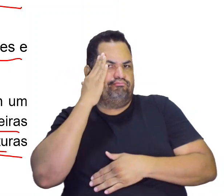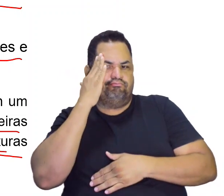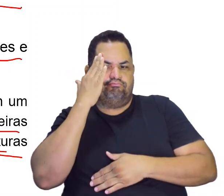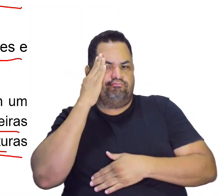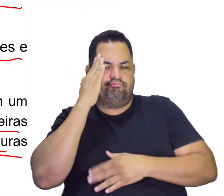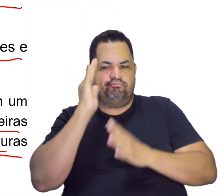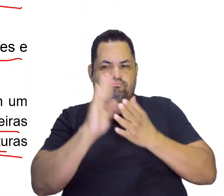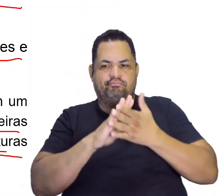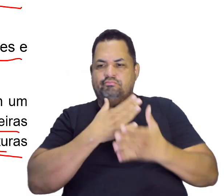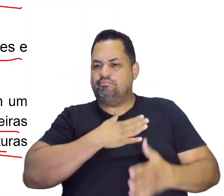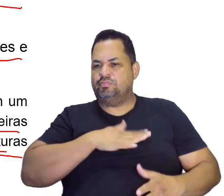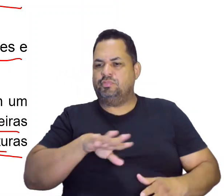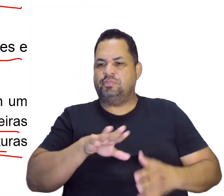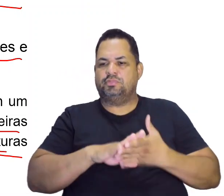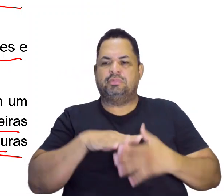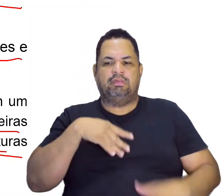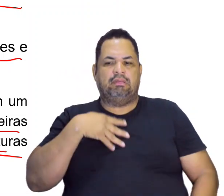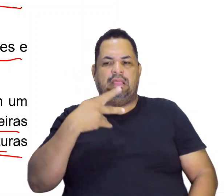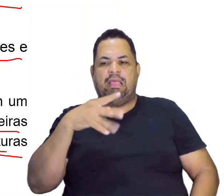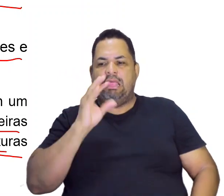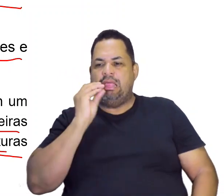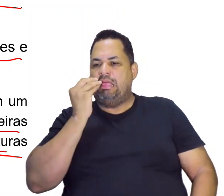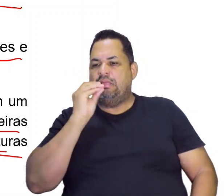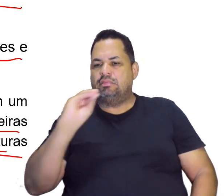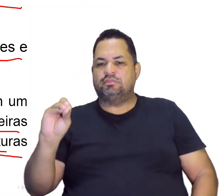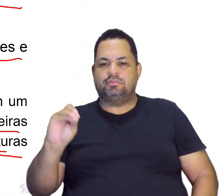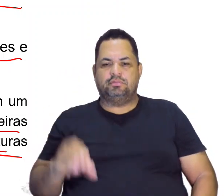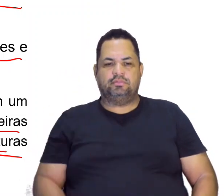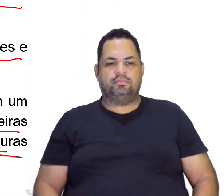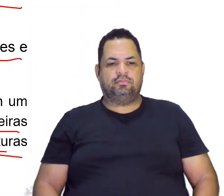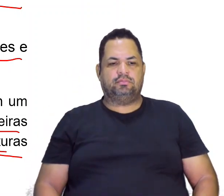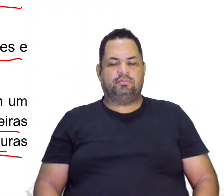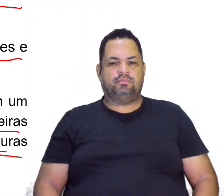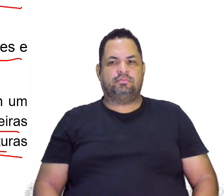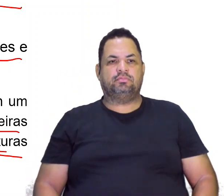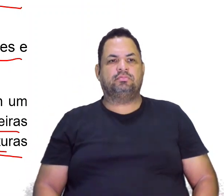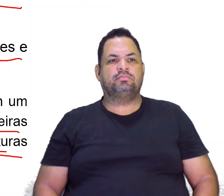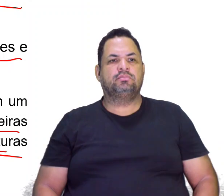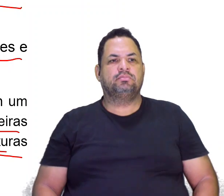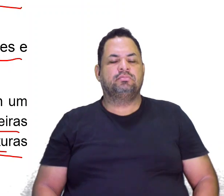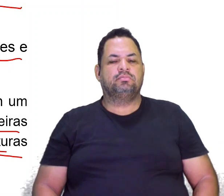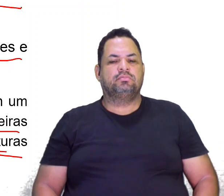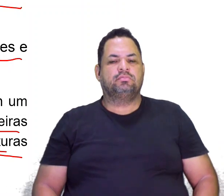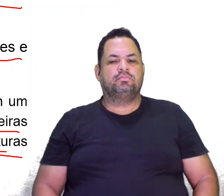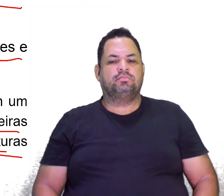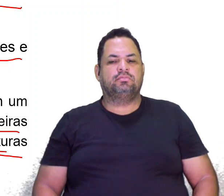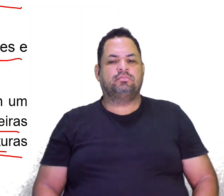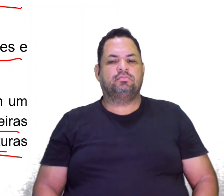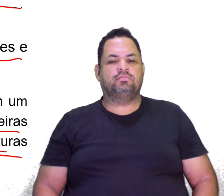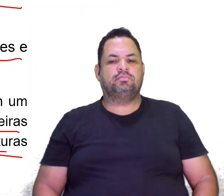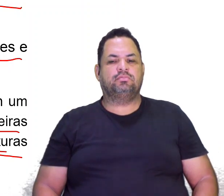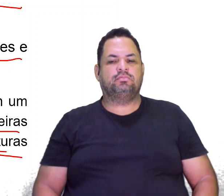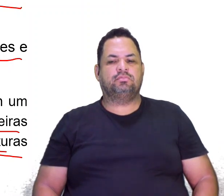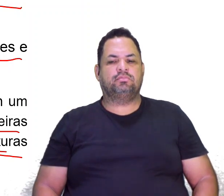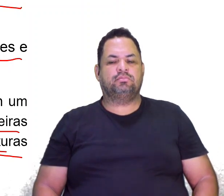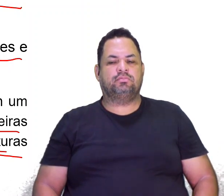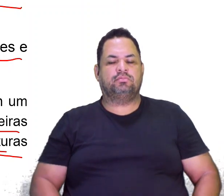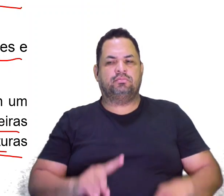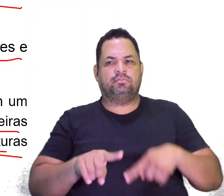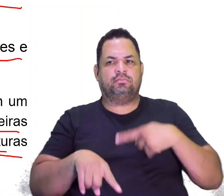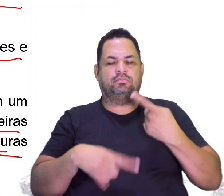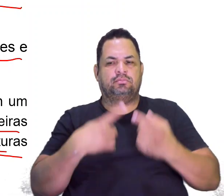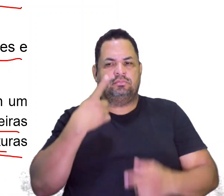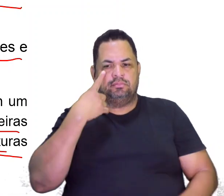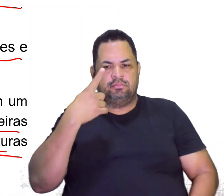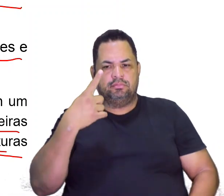e vai nele. Mas a gente vai ver que ele, no Três Alas, nós vamos ver que